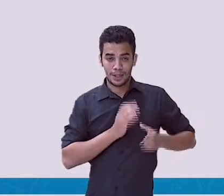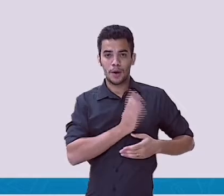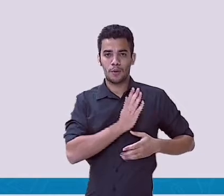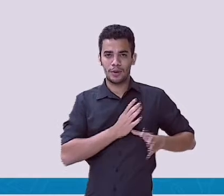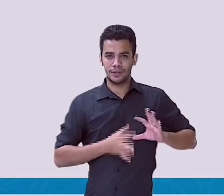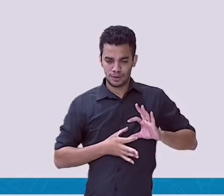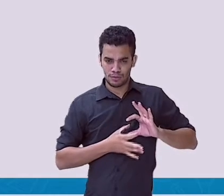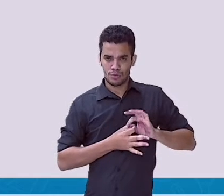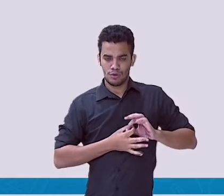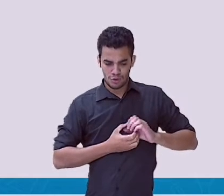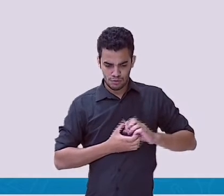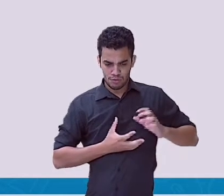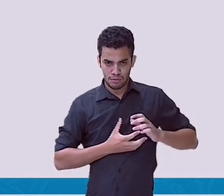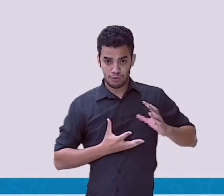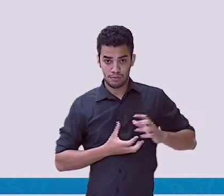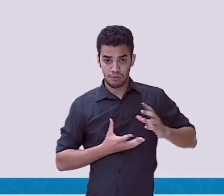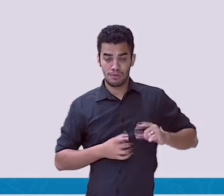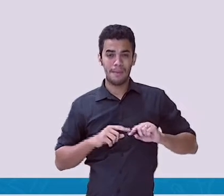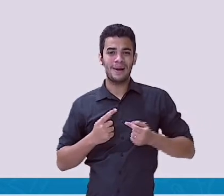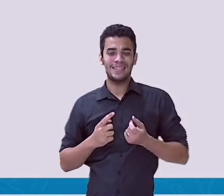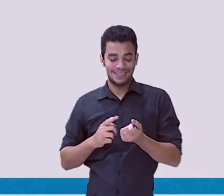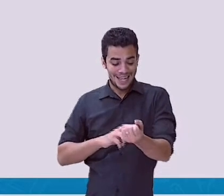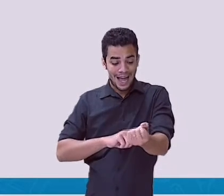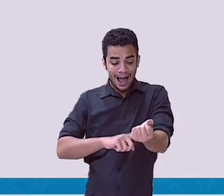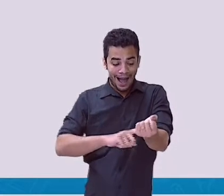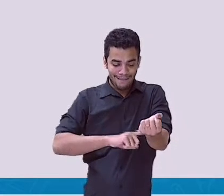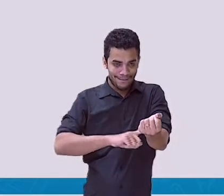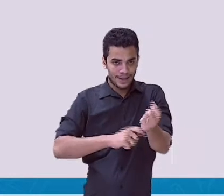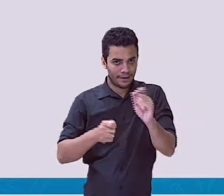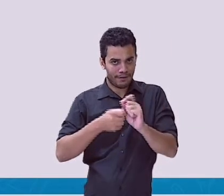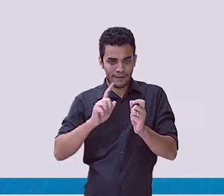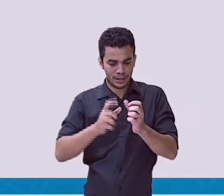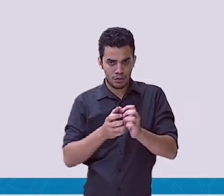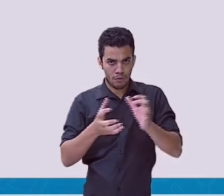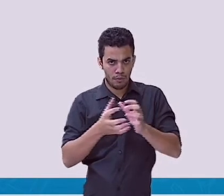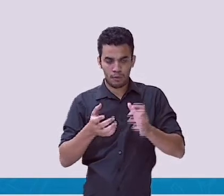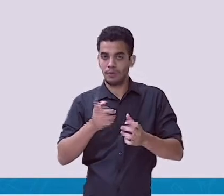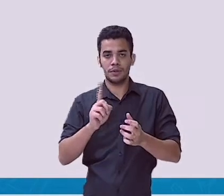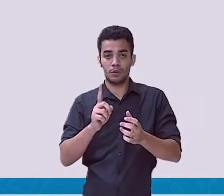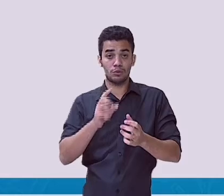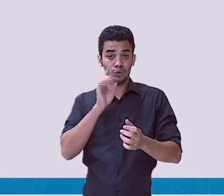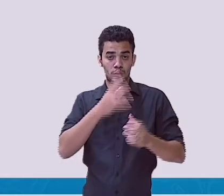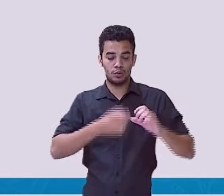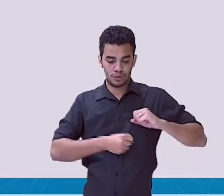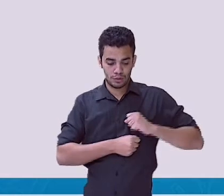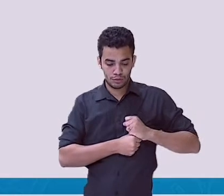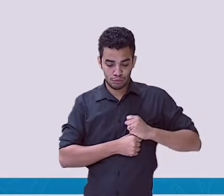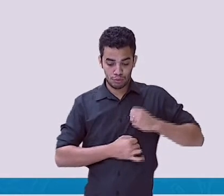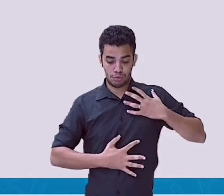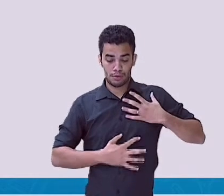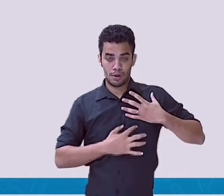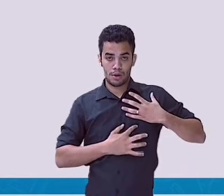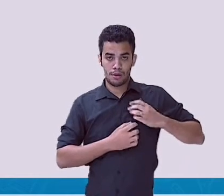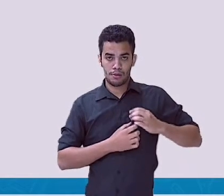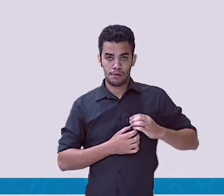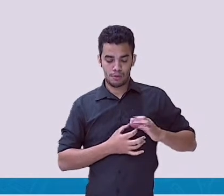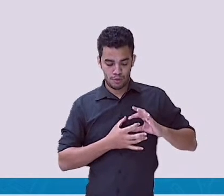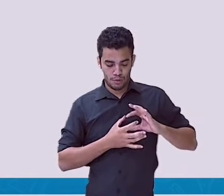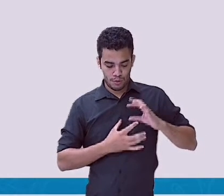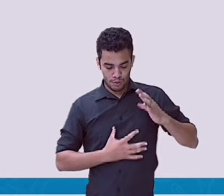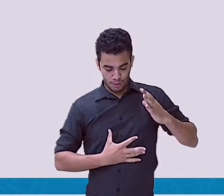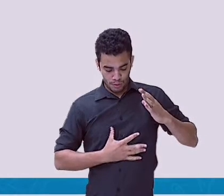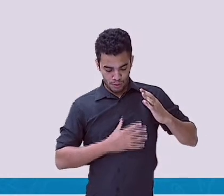essa elasticidade toda. E aí, nós temos os capilares. Os capilares são